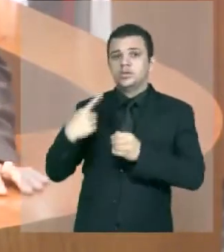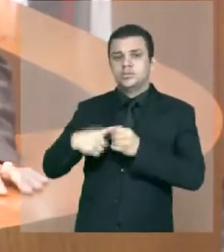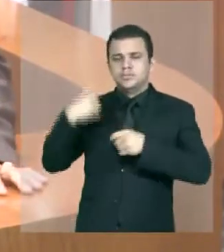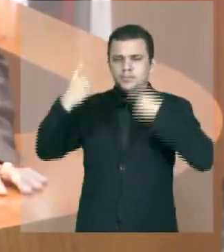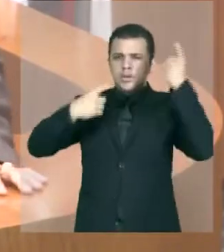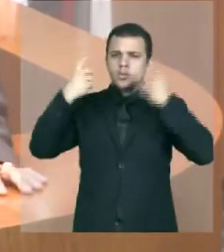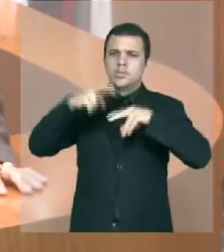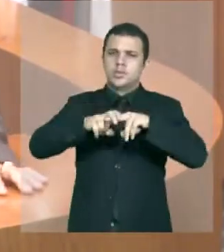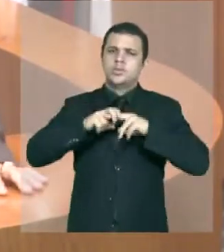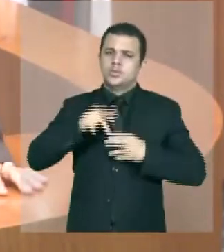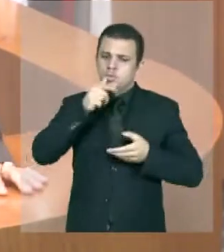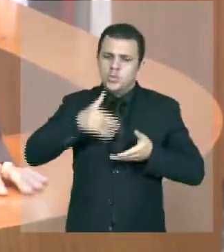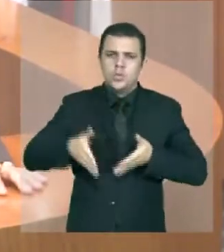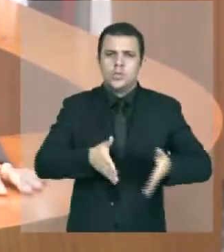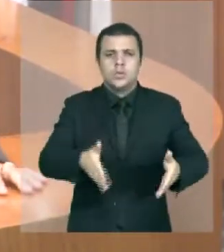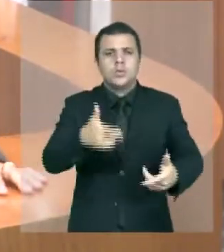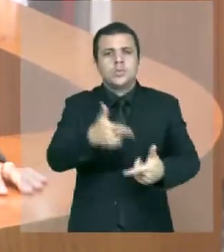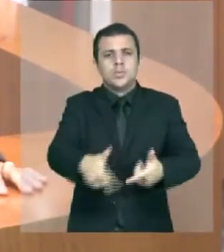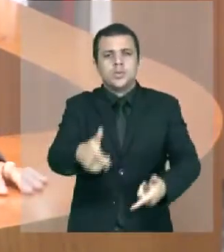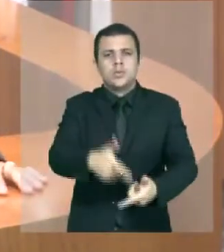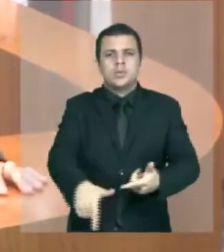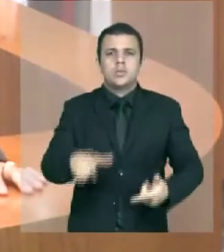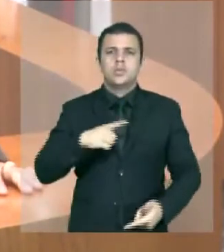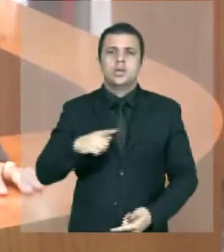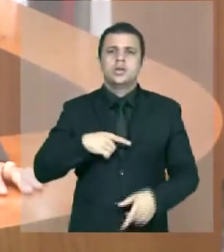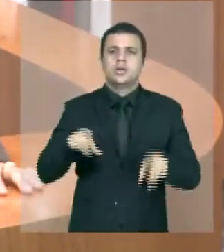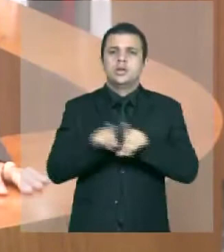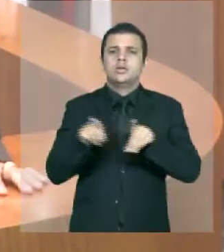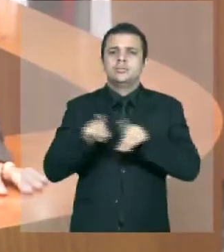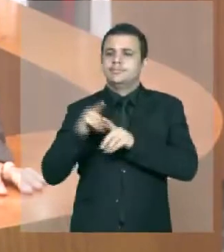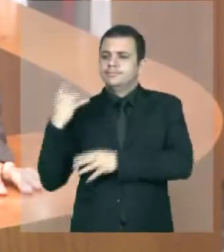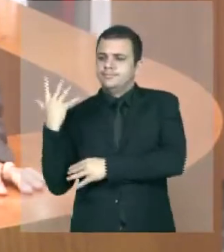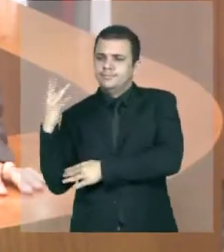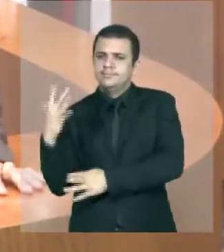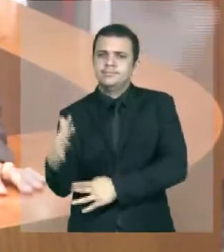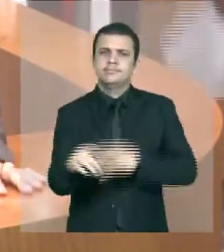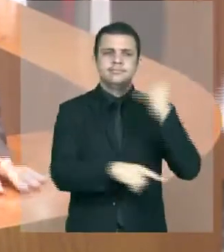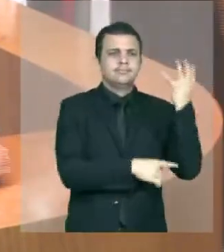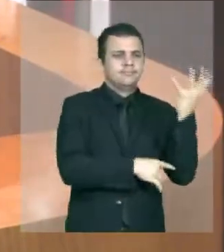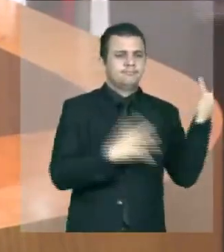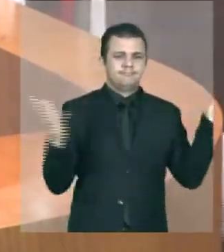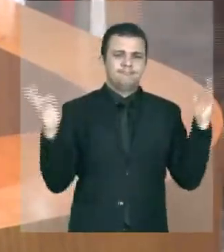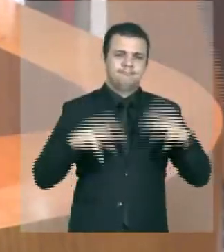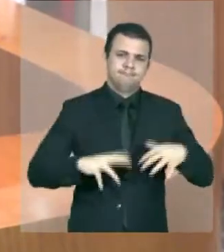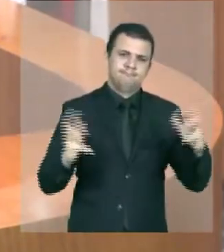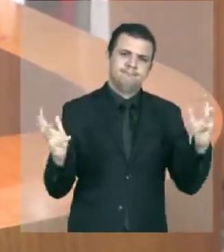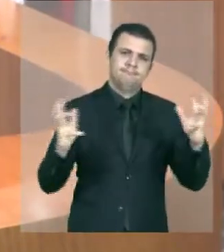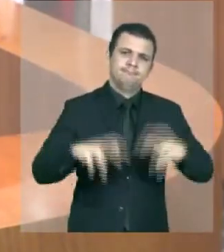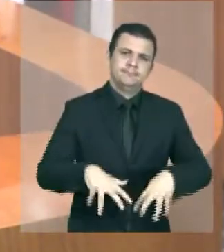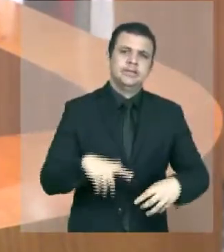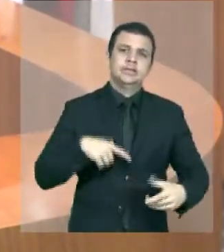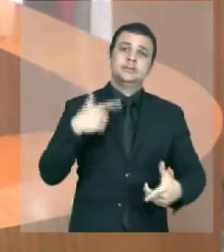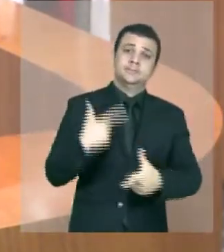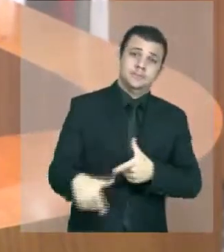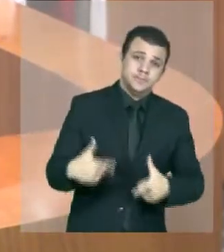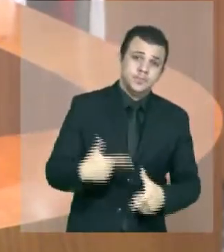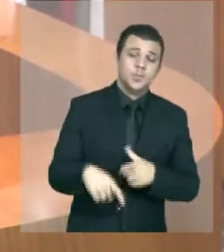preocupada com os desmatamentos nas matas auxiliares, que infelizmente tem prejudicado a vazão deste